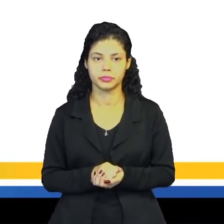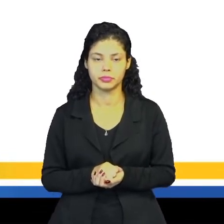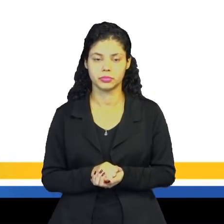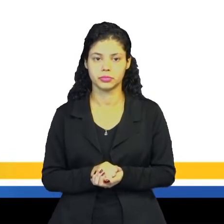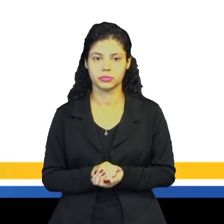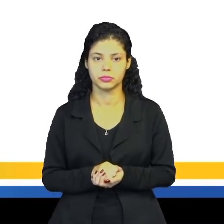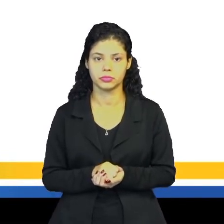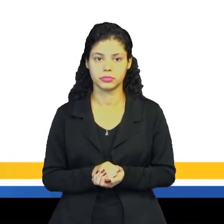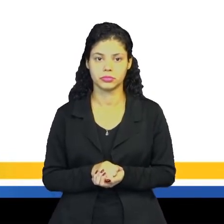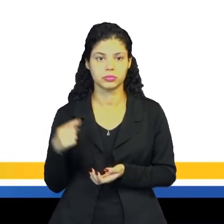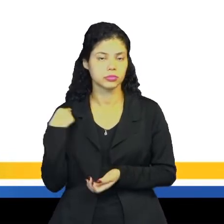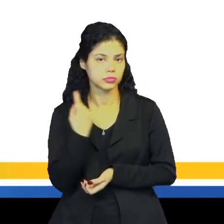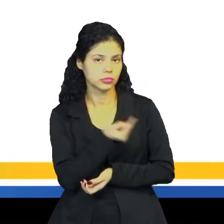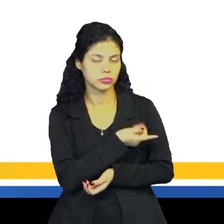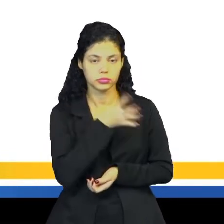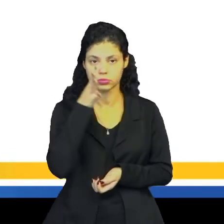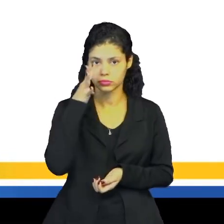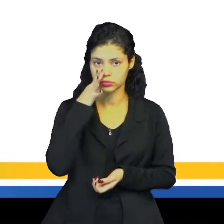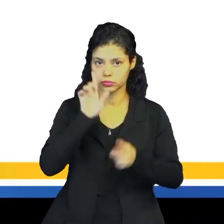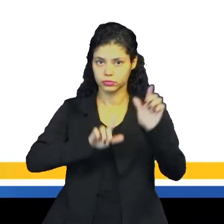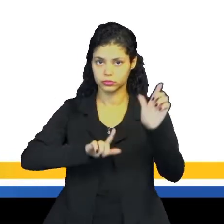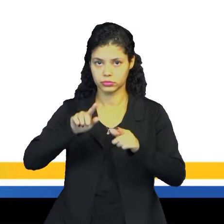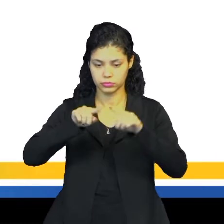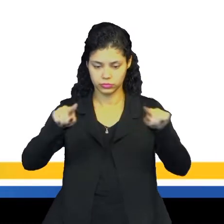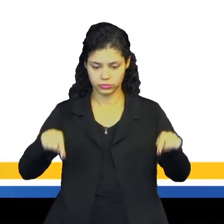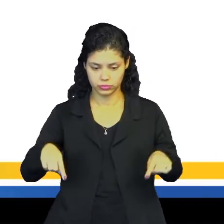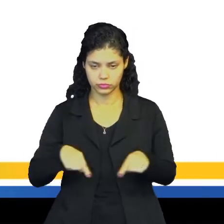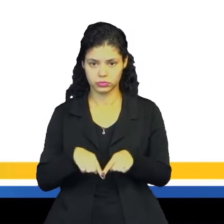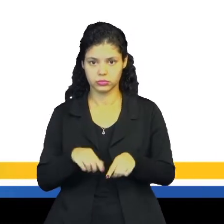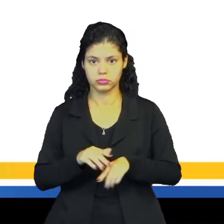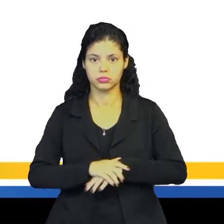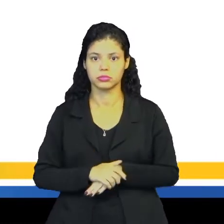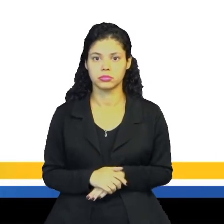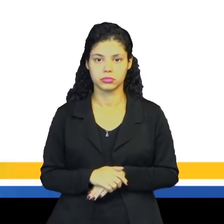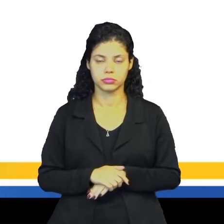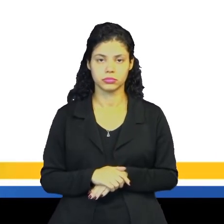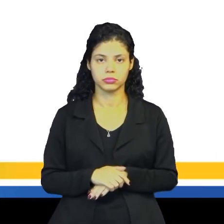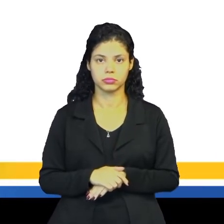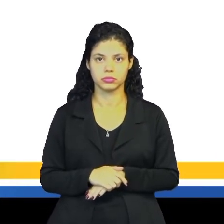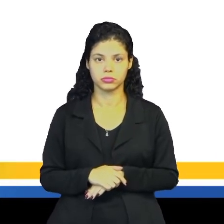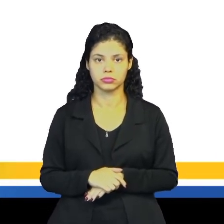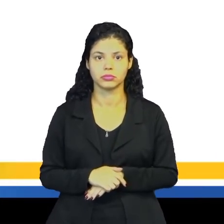in the living room. Nós preferimos assistir TV na sala.